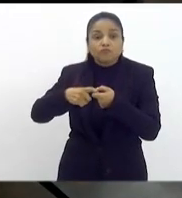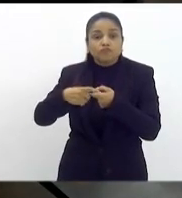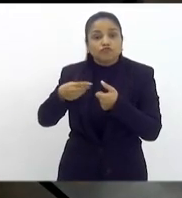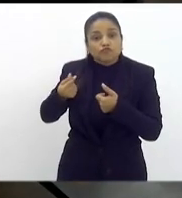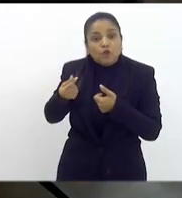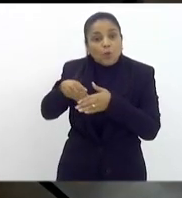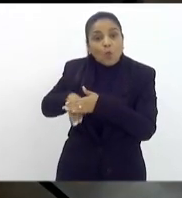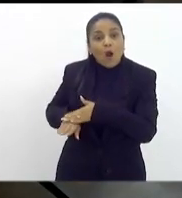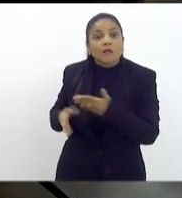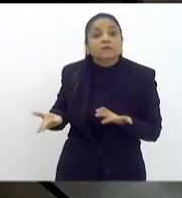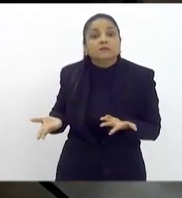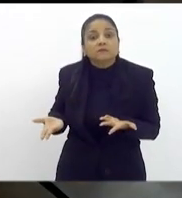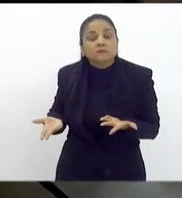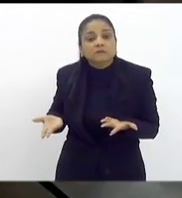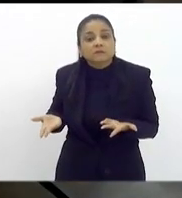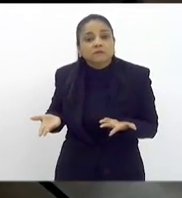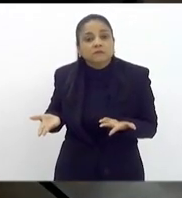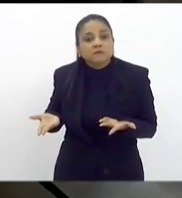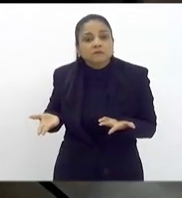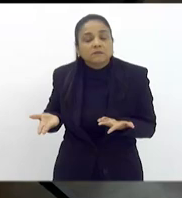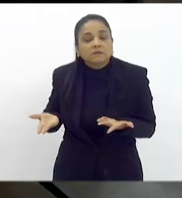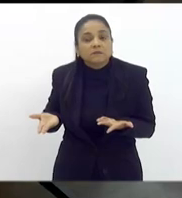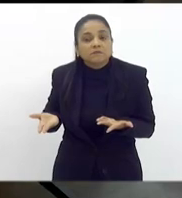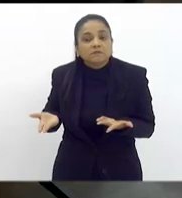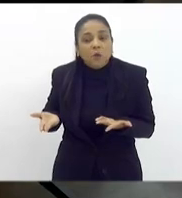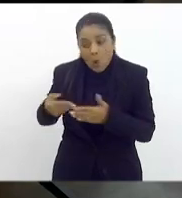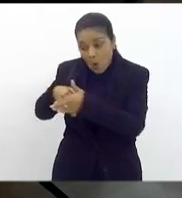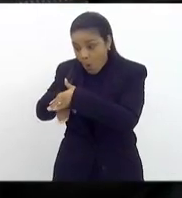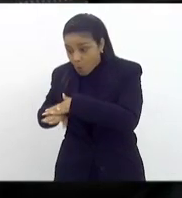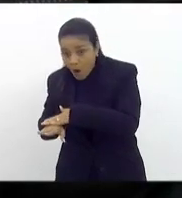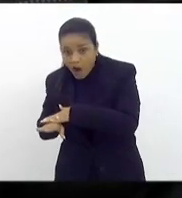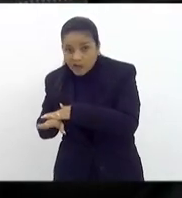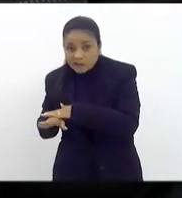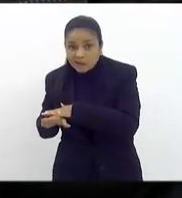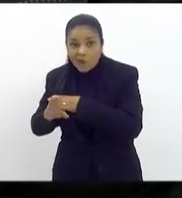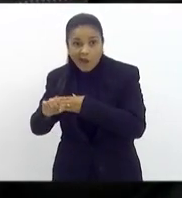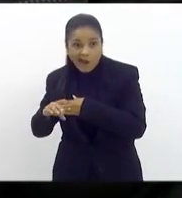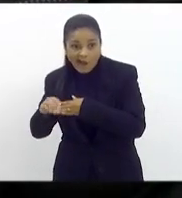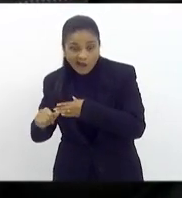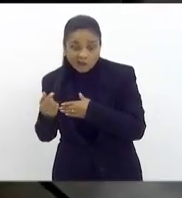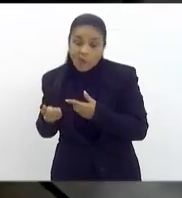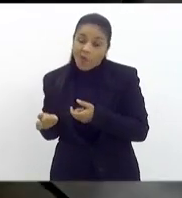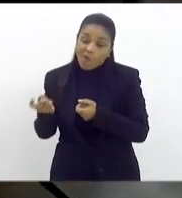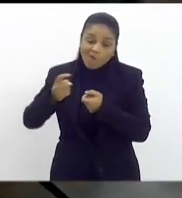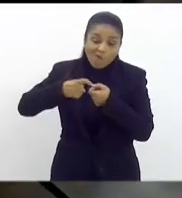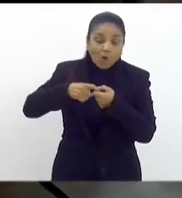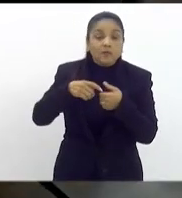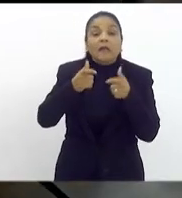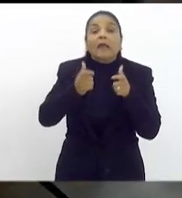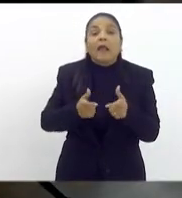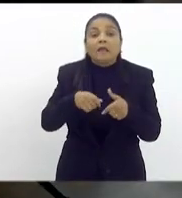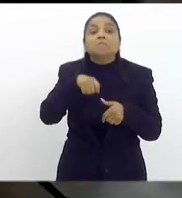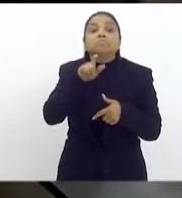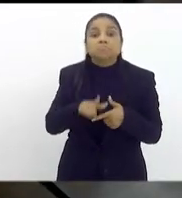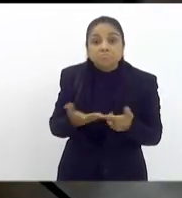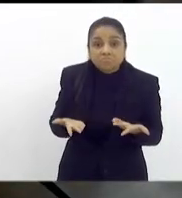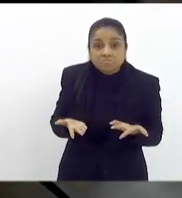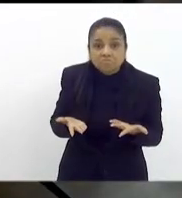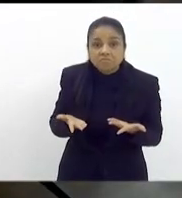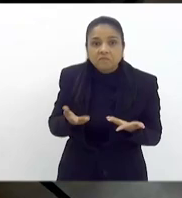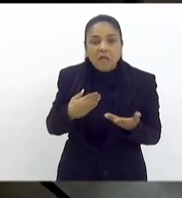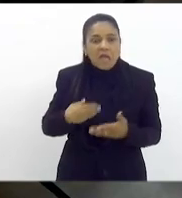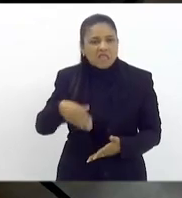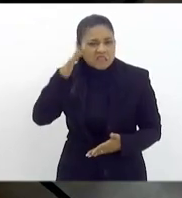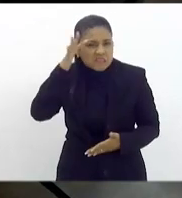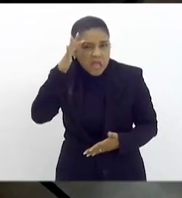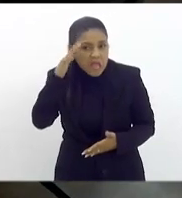senhor afirma que fica no ECAD, ou o senhor diz para onde vai. Eu gostaria só de fazer uma pequena. O senhor tem que dizer, não vou responder, mas esse negócio de falar em tese não existe,